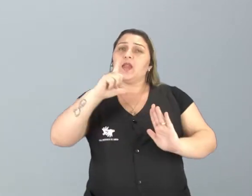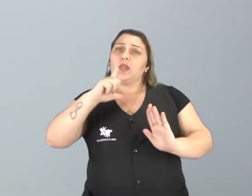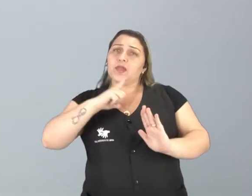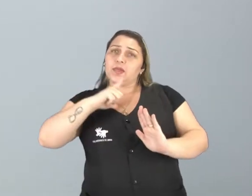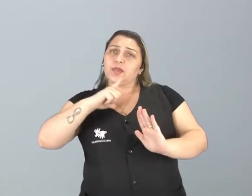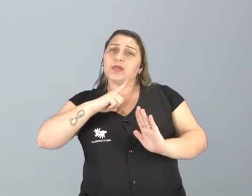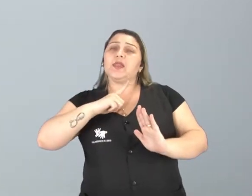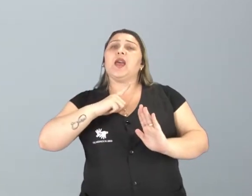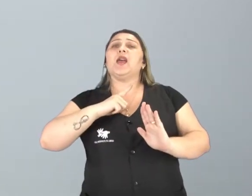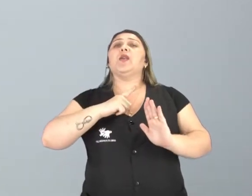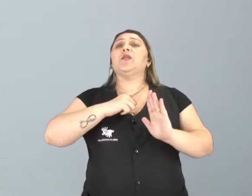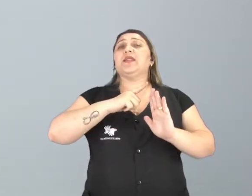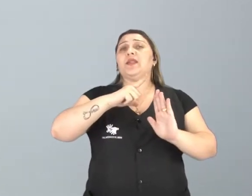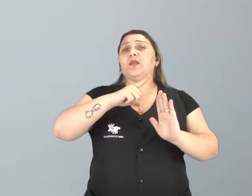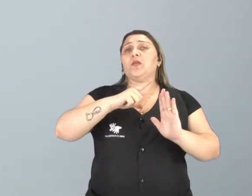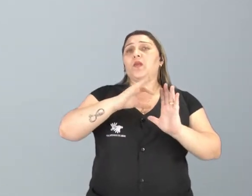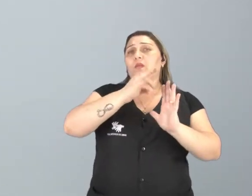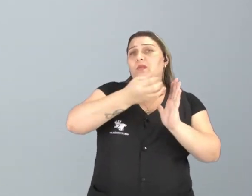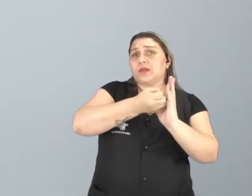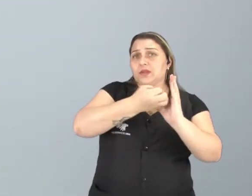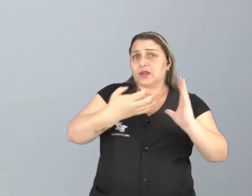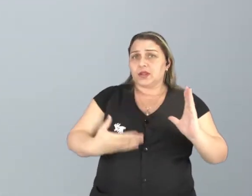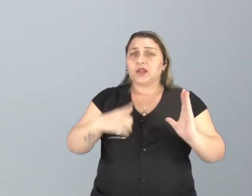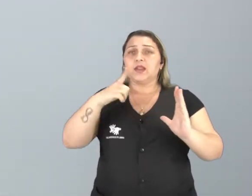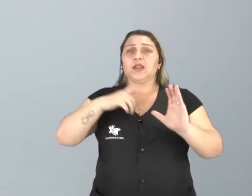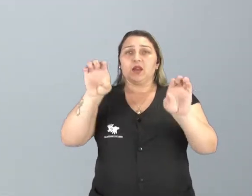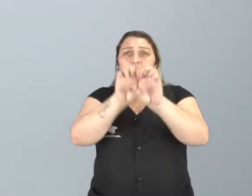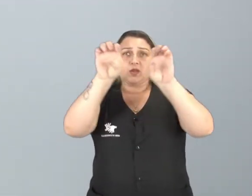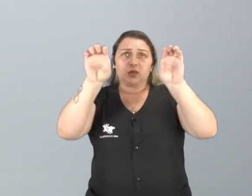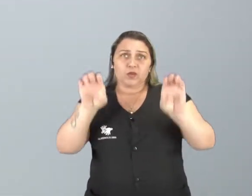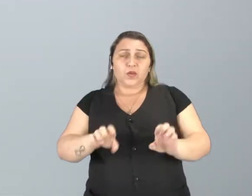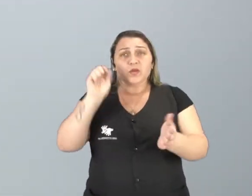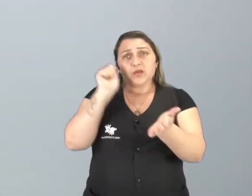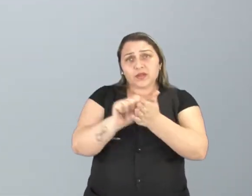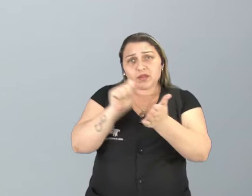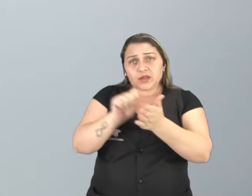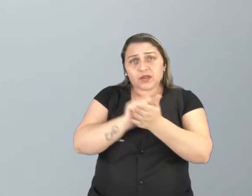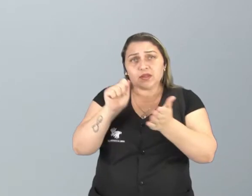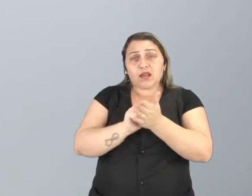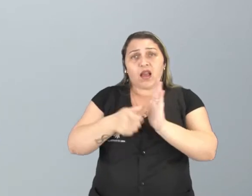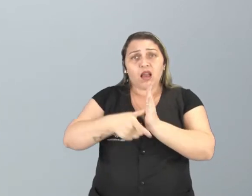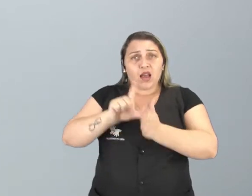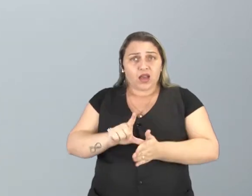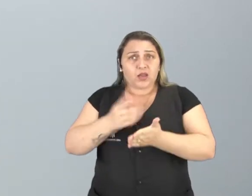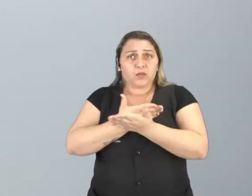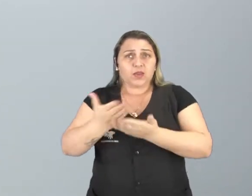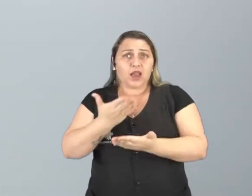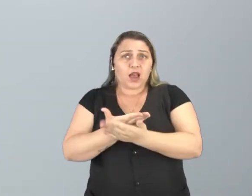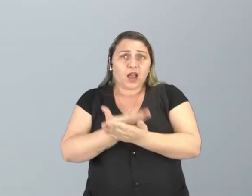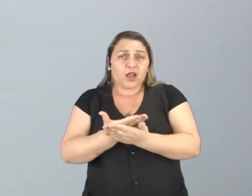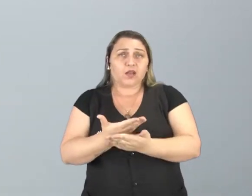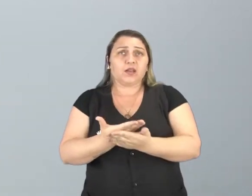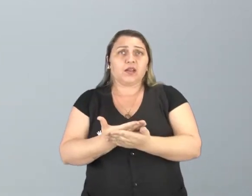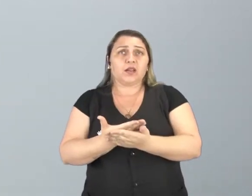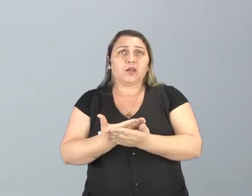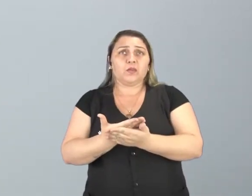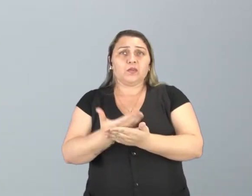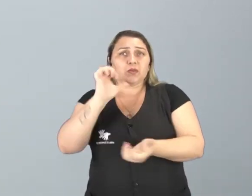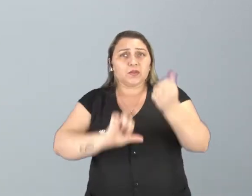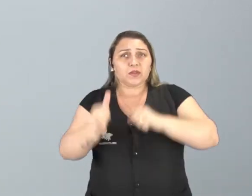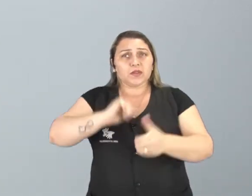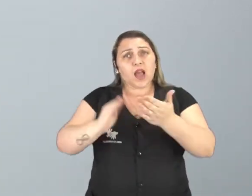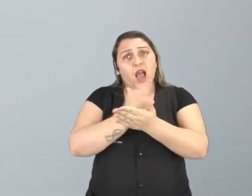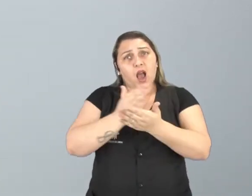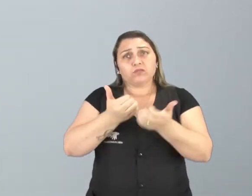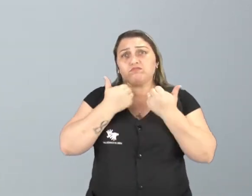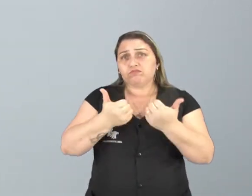tem uma função, tem suas características e tem a sua estrutura de escrita. Antes de iniciar a aula, vamos